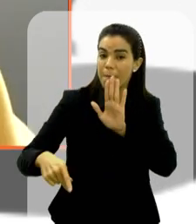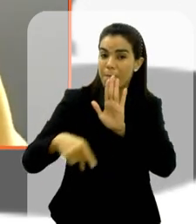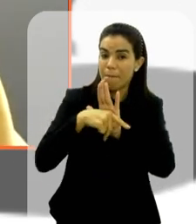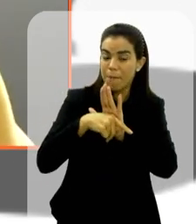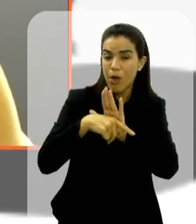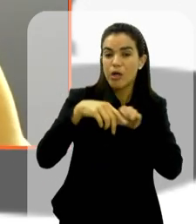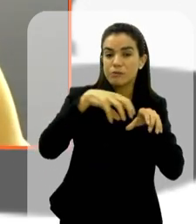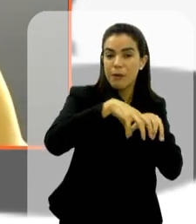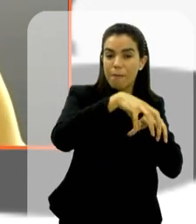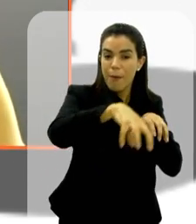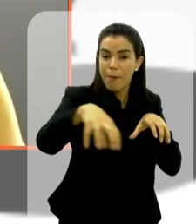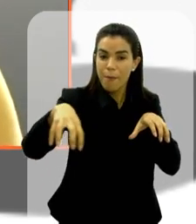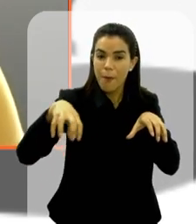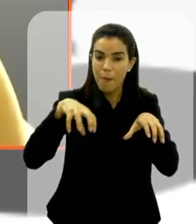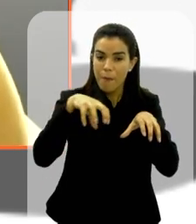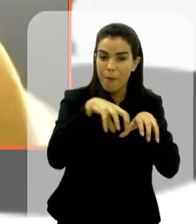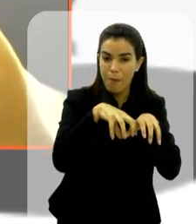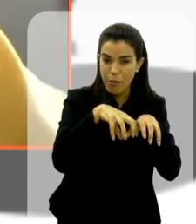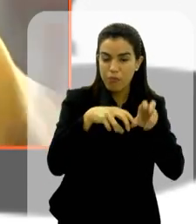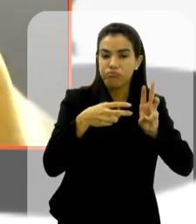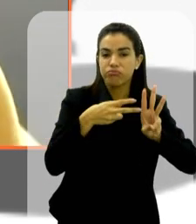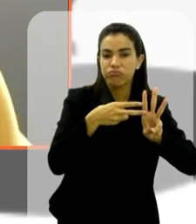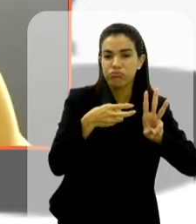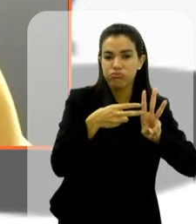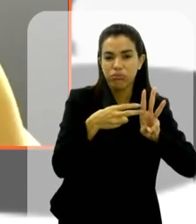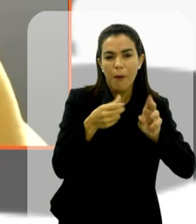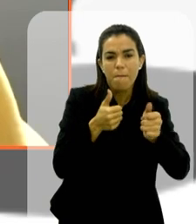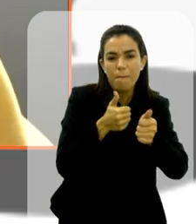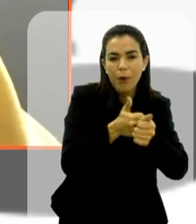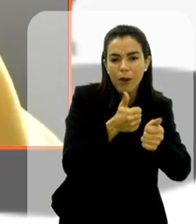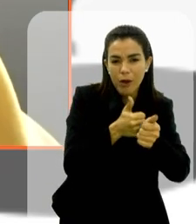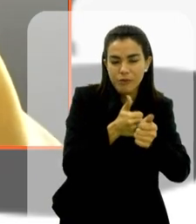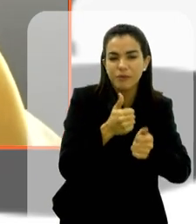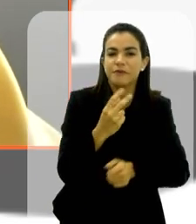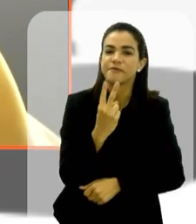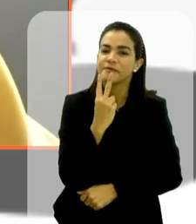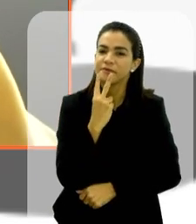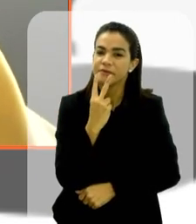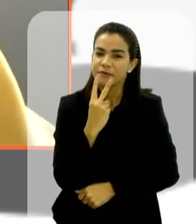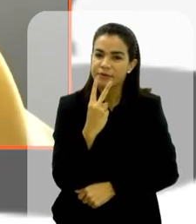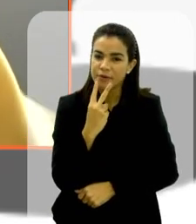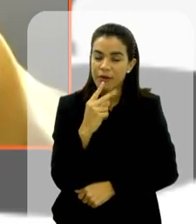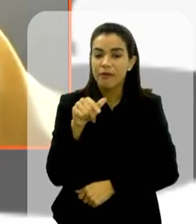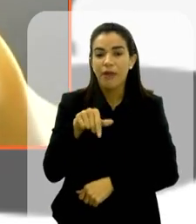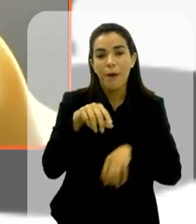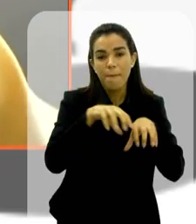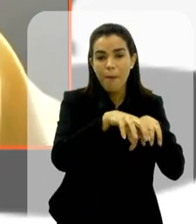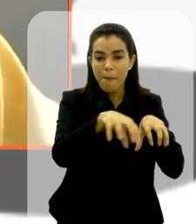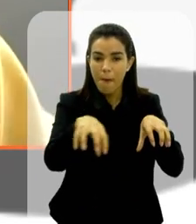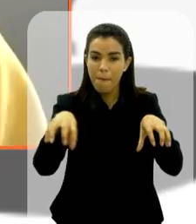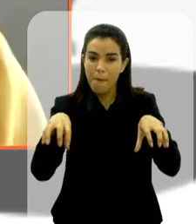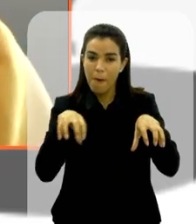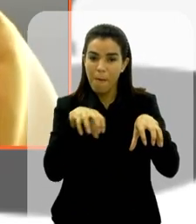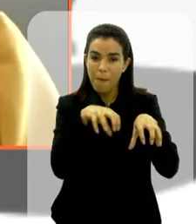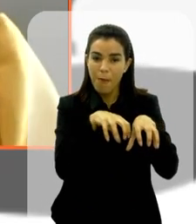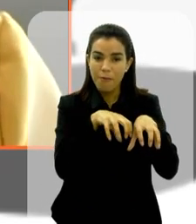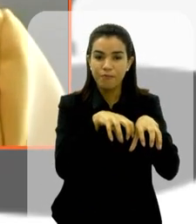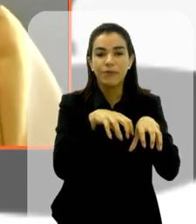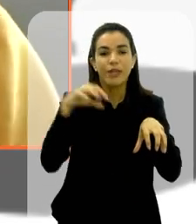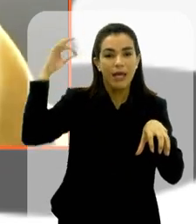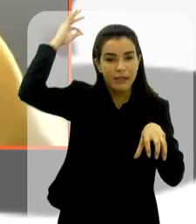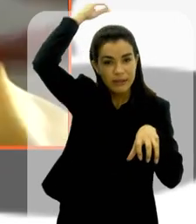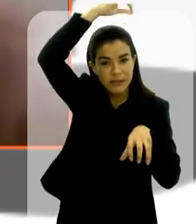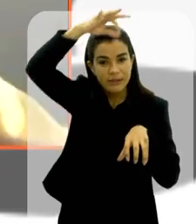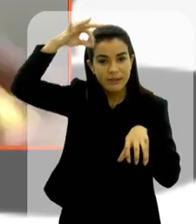própria aldeia indígena, próximo, mais próximo à Vitória, que é a aldeia indígena de São João Batista.